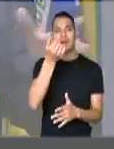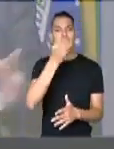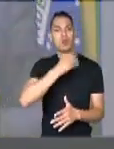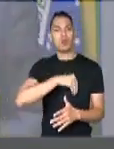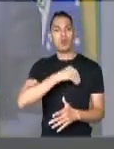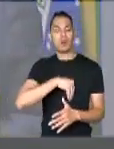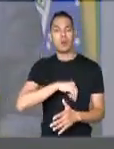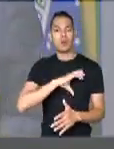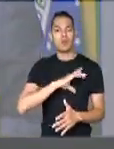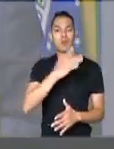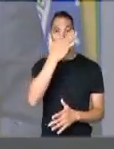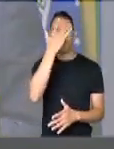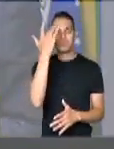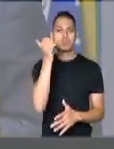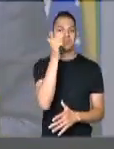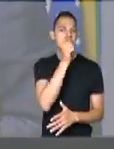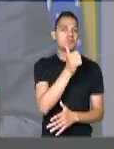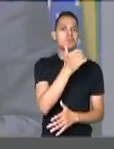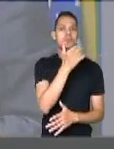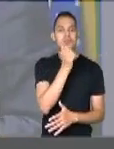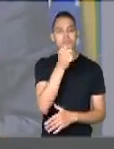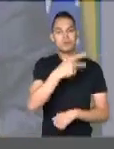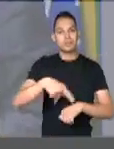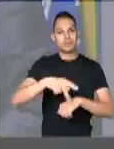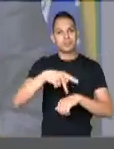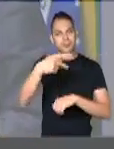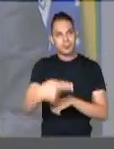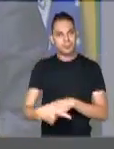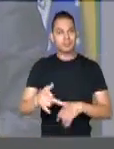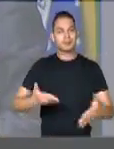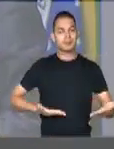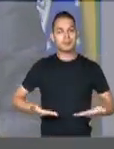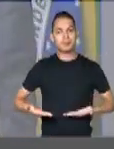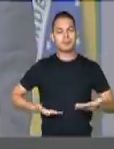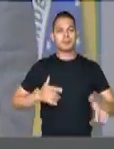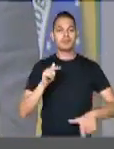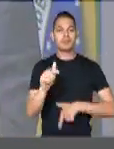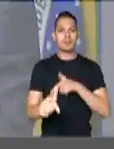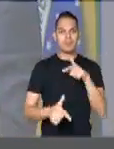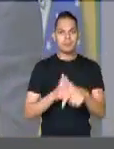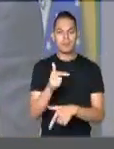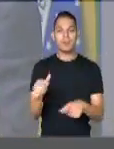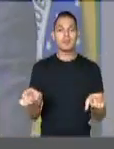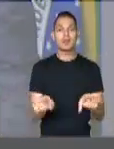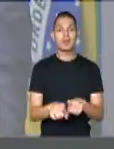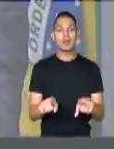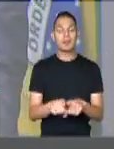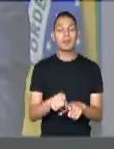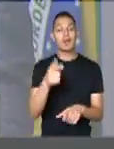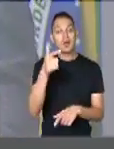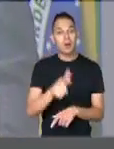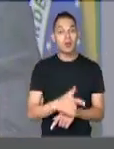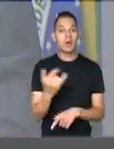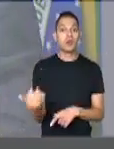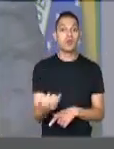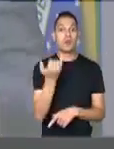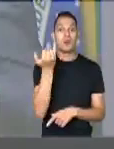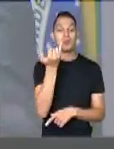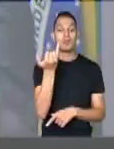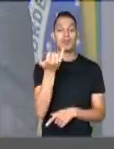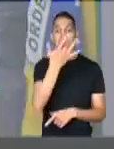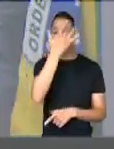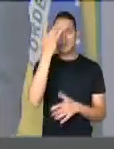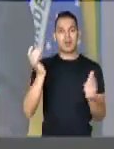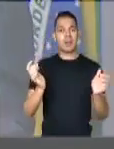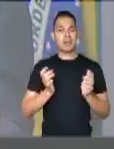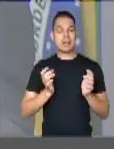de trabalhadores e trabalhadoras desse país. E, acima de tudo, faça aqueles grandes milionários do país, porque às vezes a